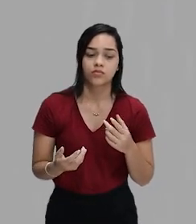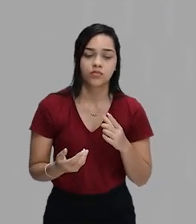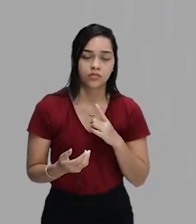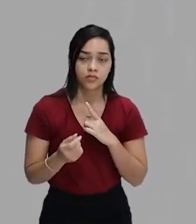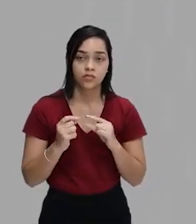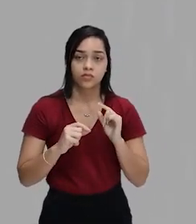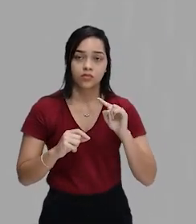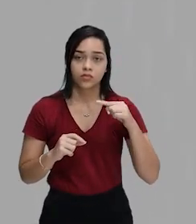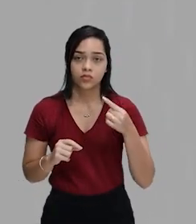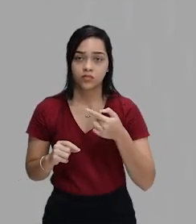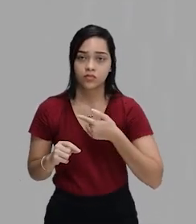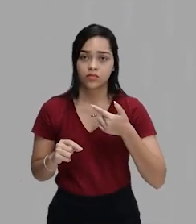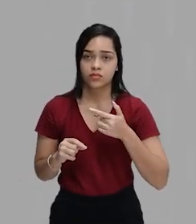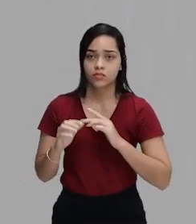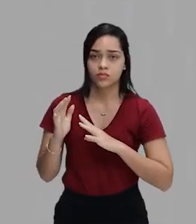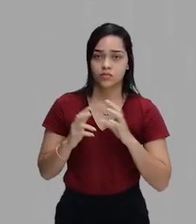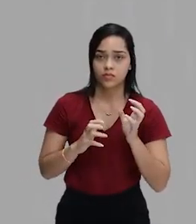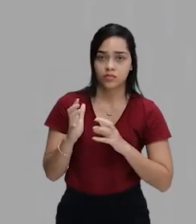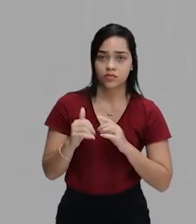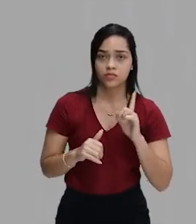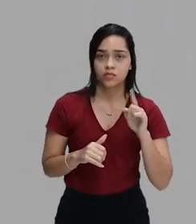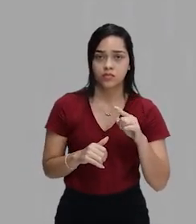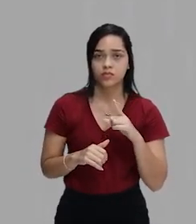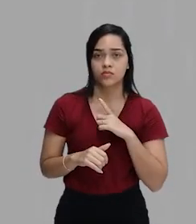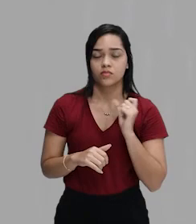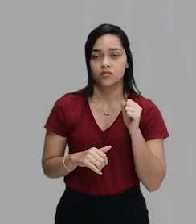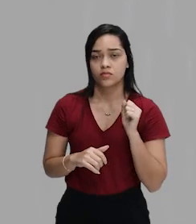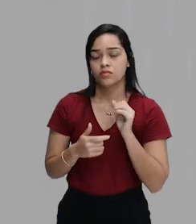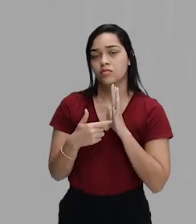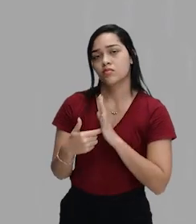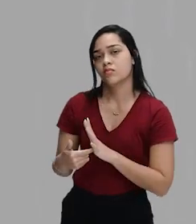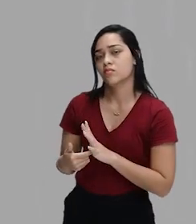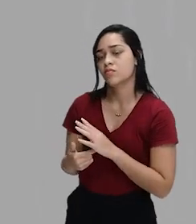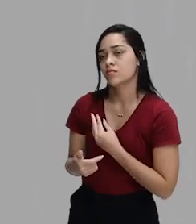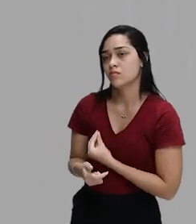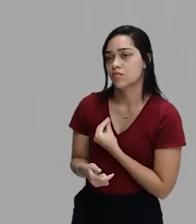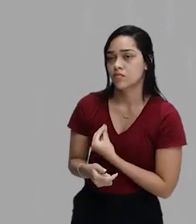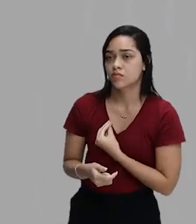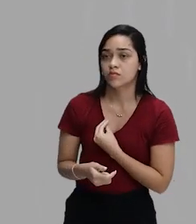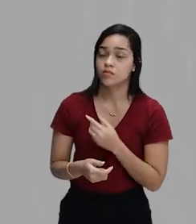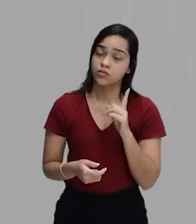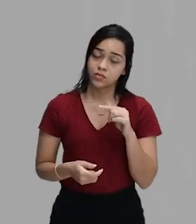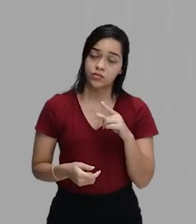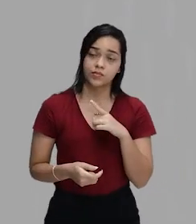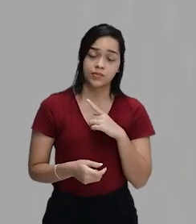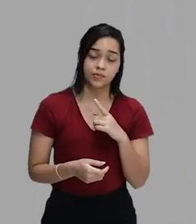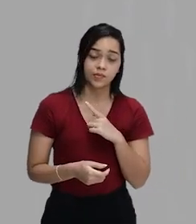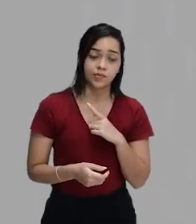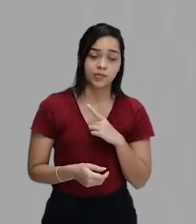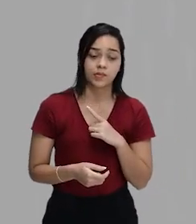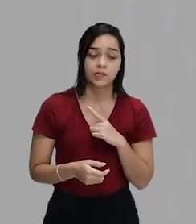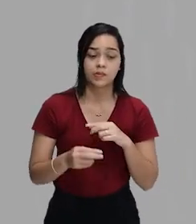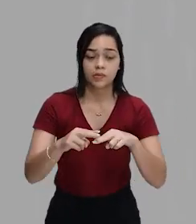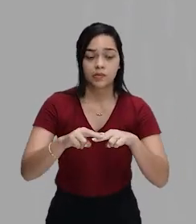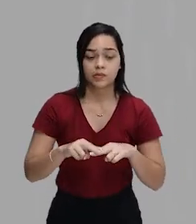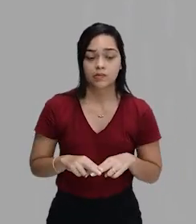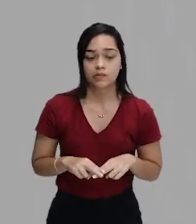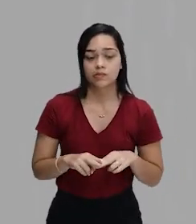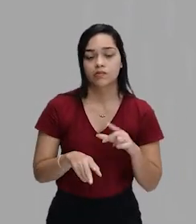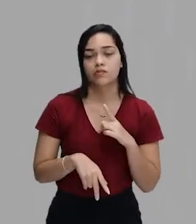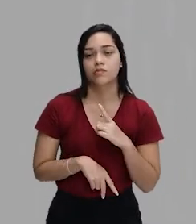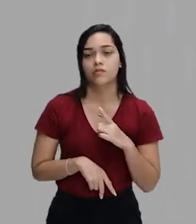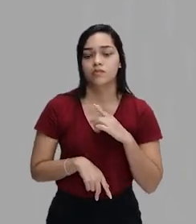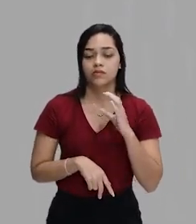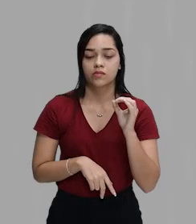o pós-Segunda Guerra, na verdade, ele mostra a presença. Que, por sinal, por conta disso,